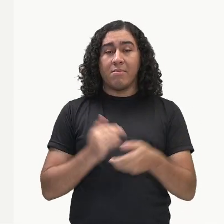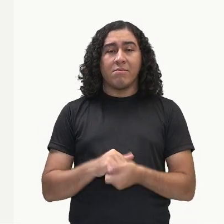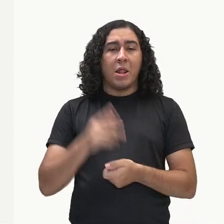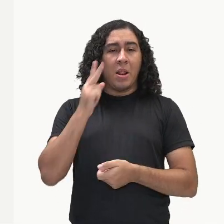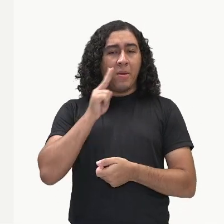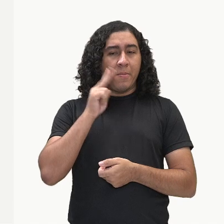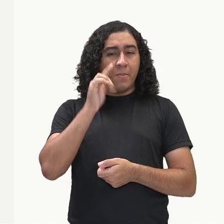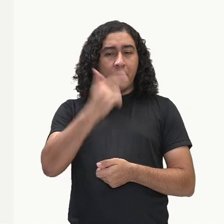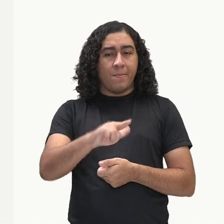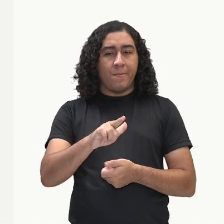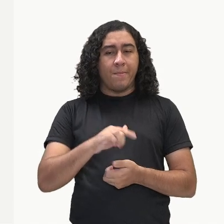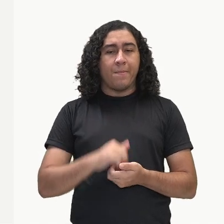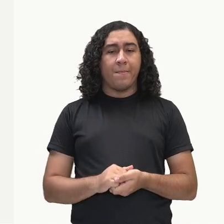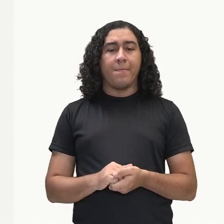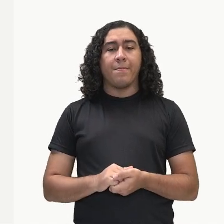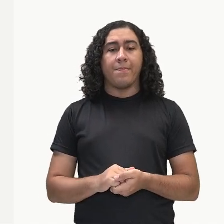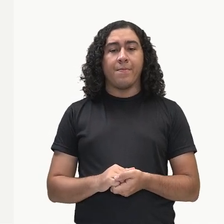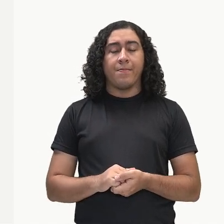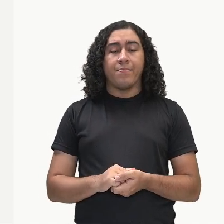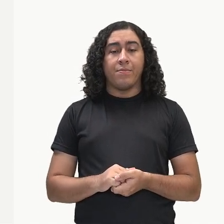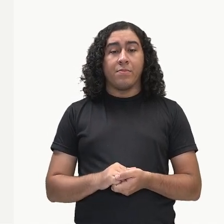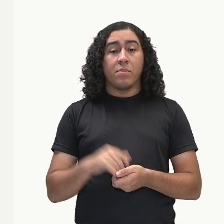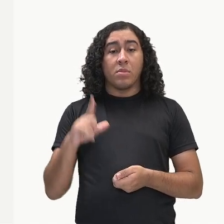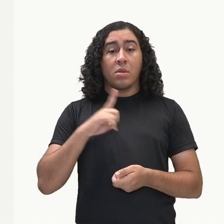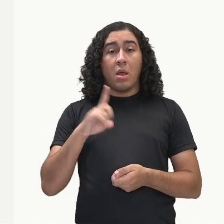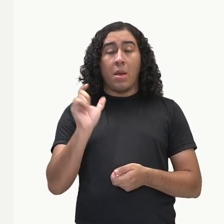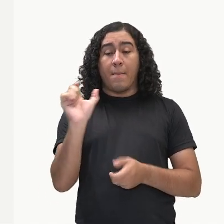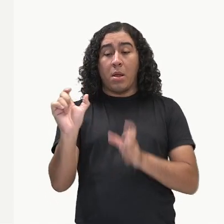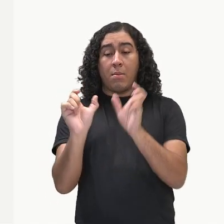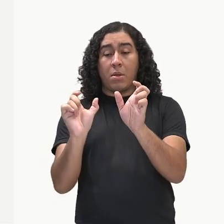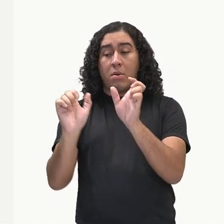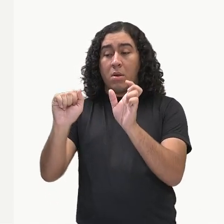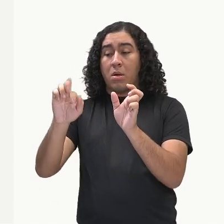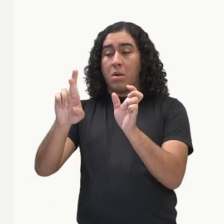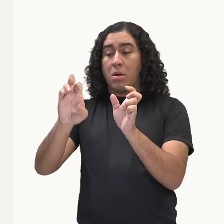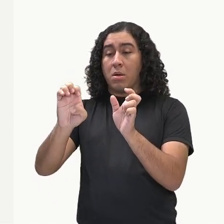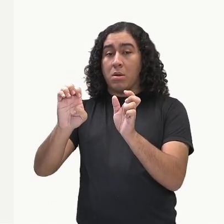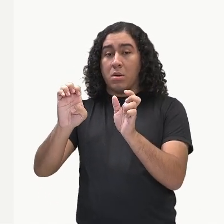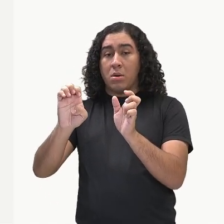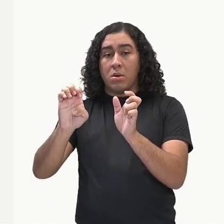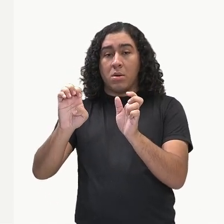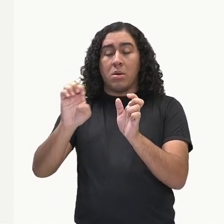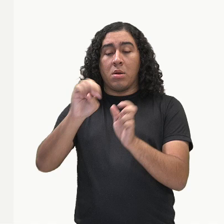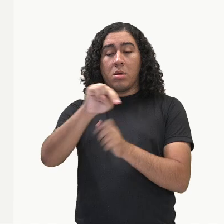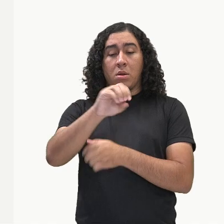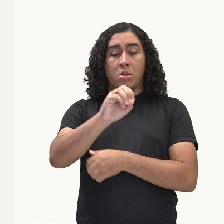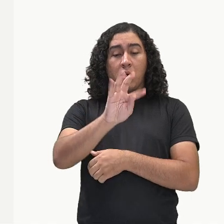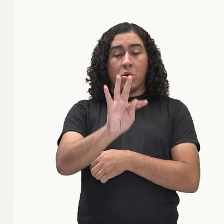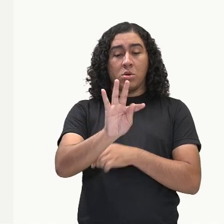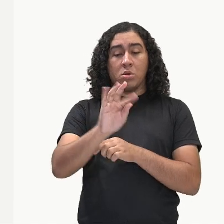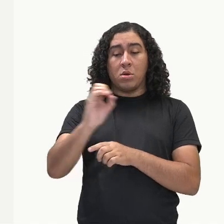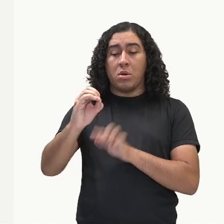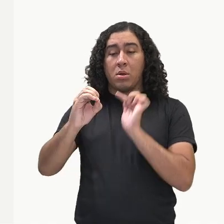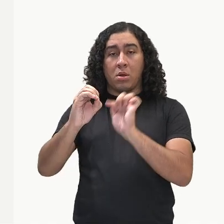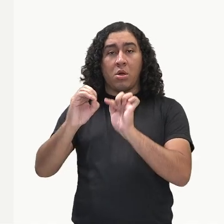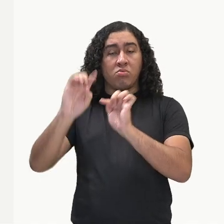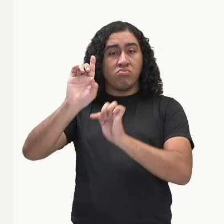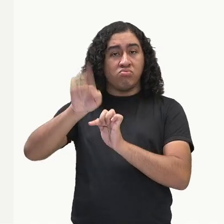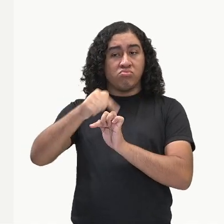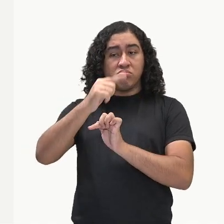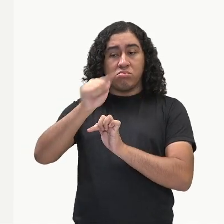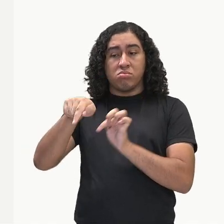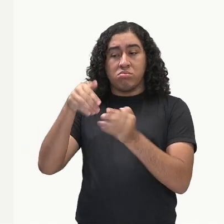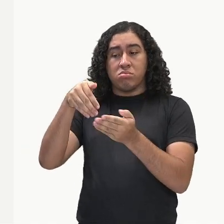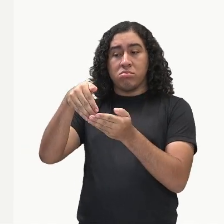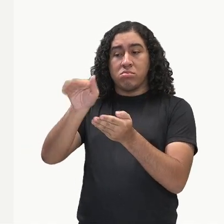relembrar? Então, o que eu fiz aqui? Eu juntei o are juntinho aqui com o not, tirei o